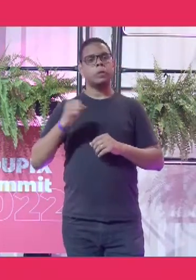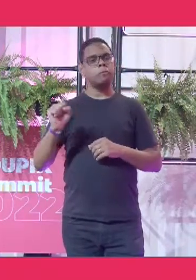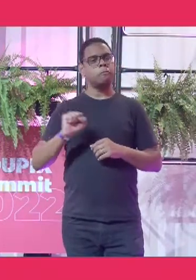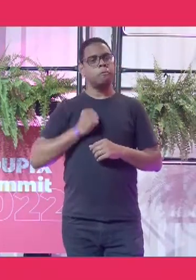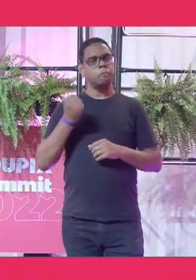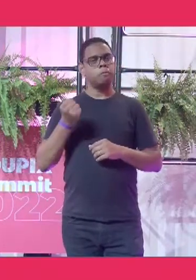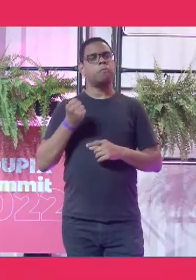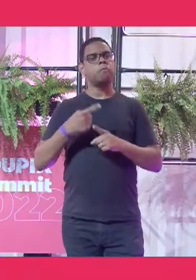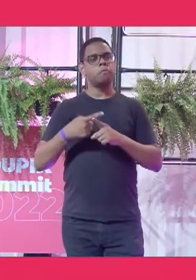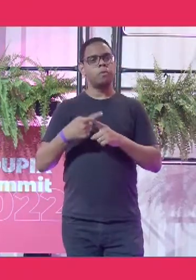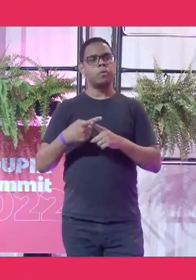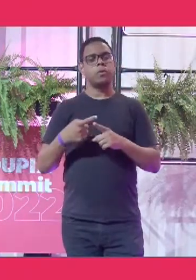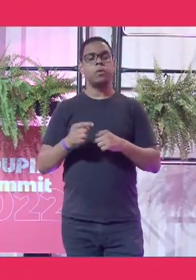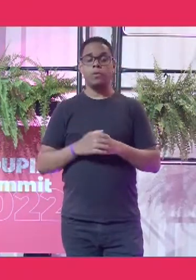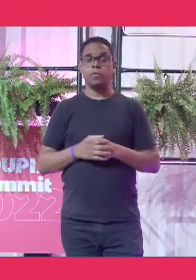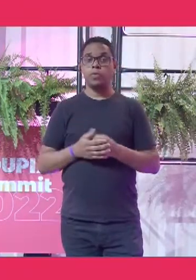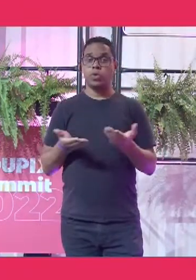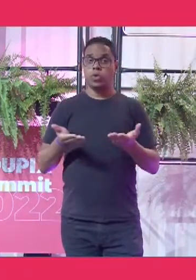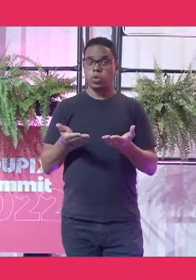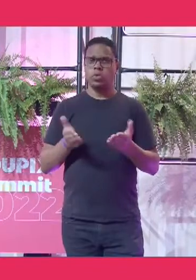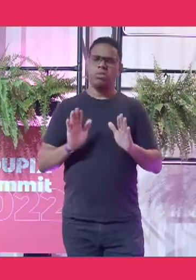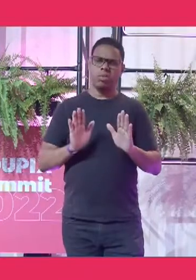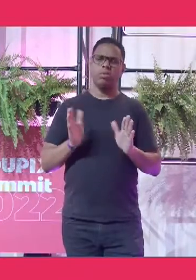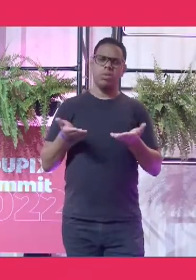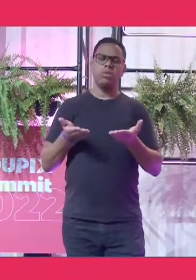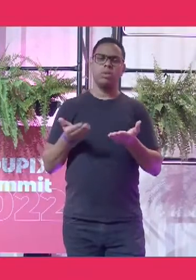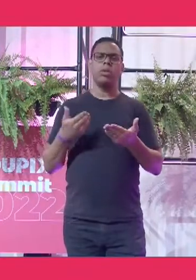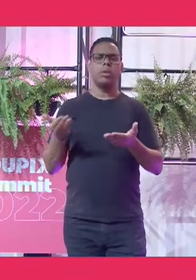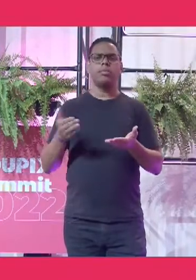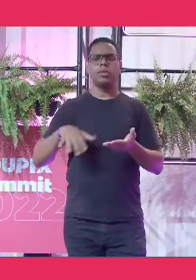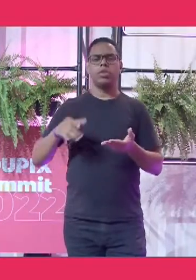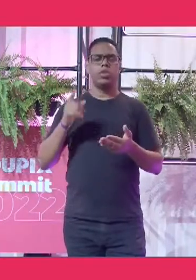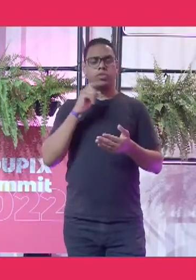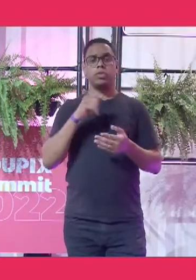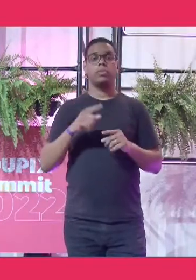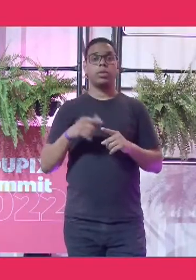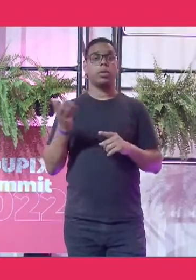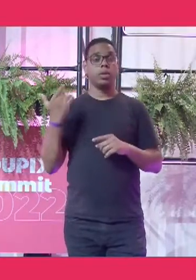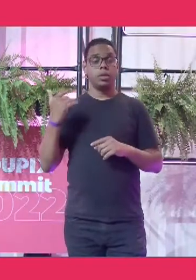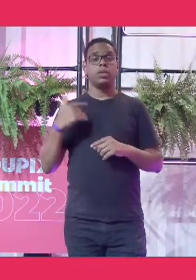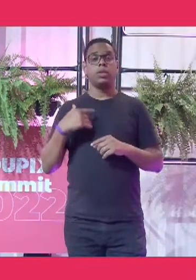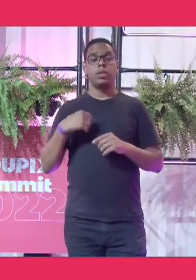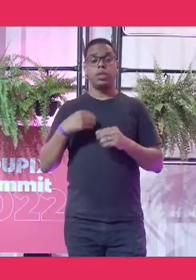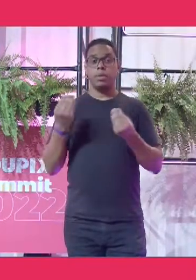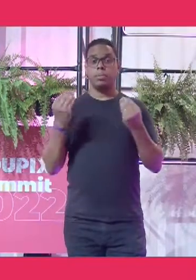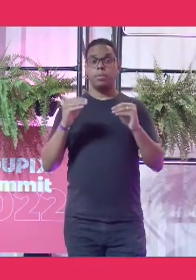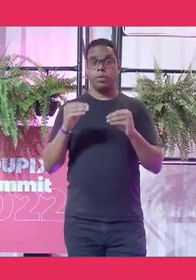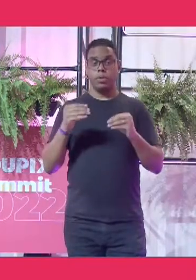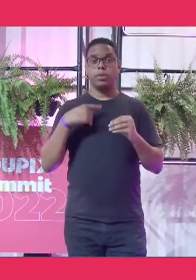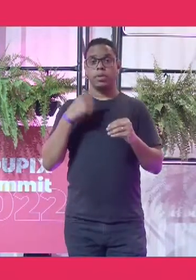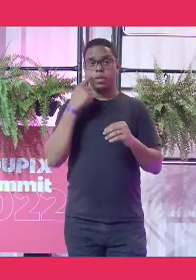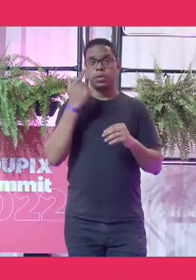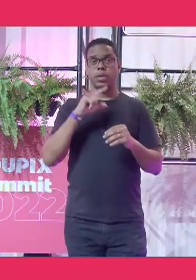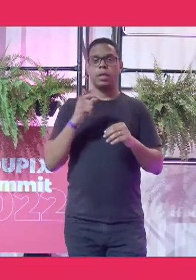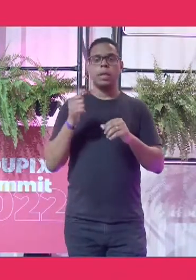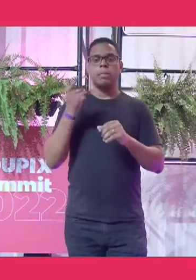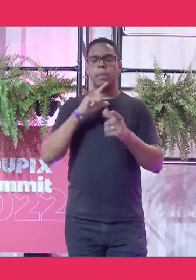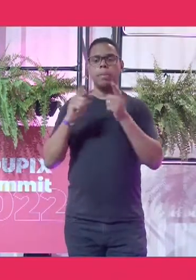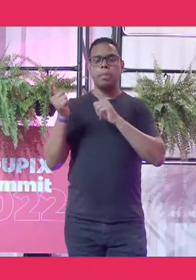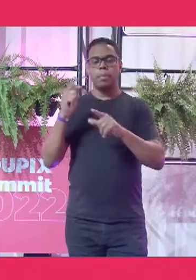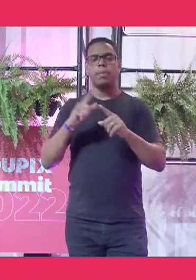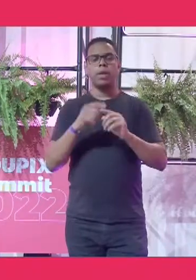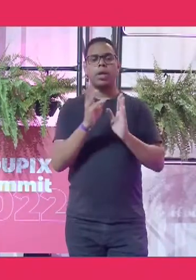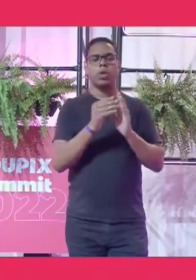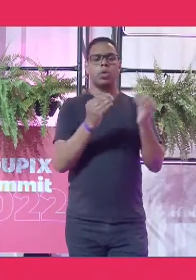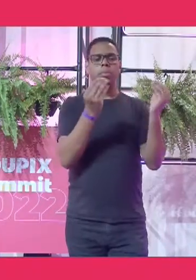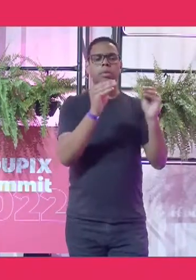raiva, hoje nem tanto, né? Porque as coisas estão difíceis, mas eu ficava com muita raiva quando uma publi dava mais certo do que um conteúdo. Porque, para